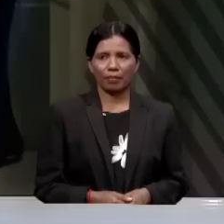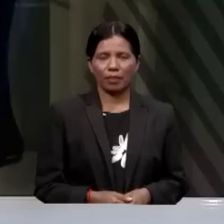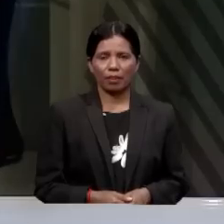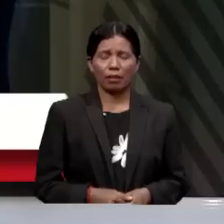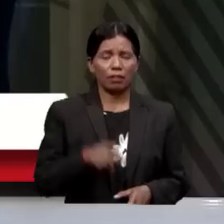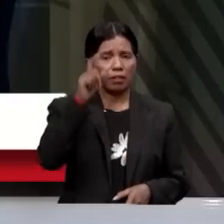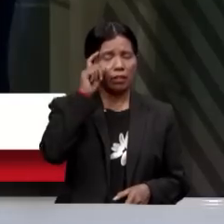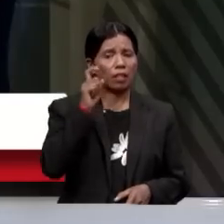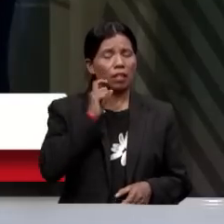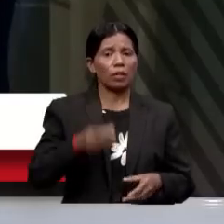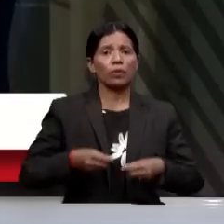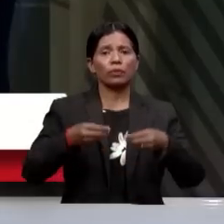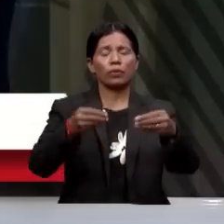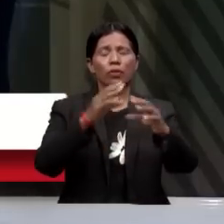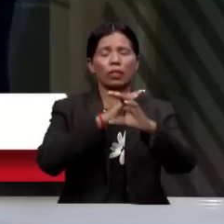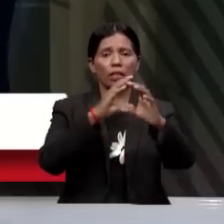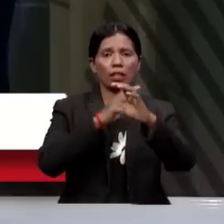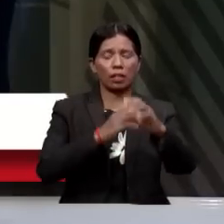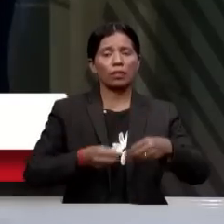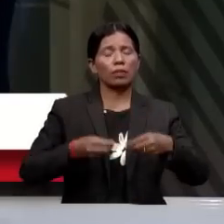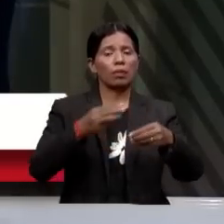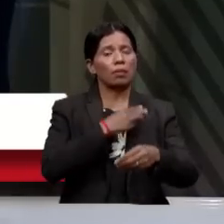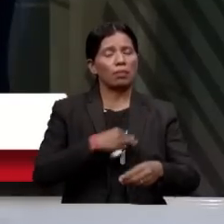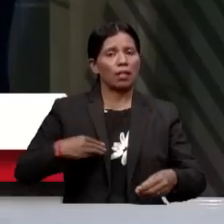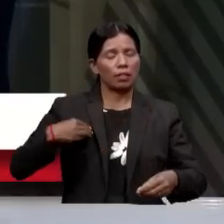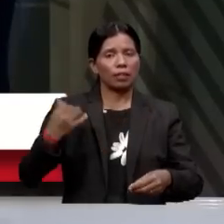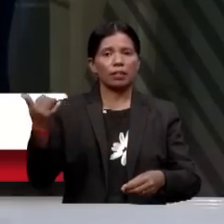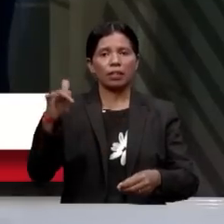Kraljica Ana Guzmanov Rese Kareta ba Madre Franciscana Tebesi.